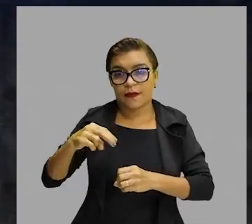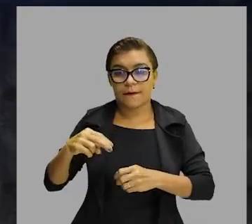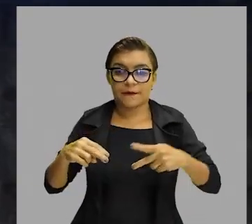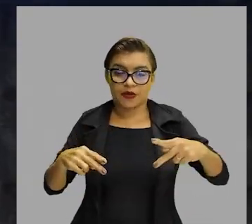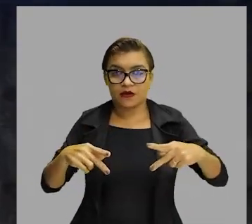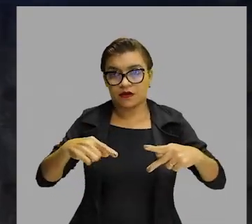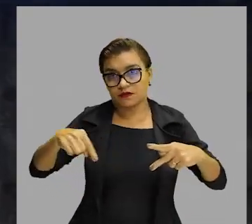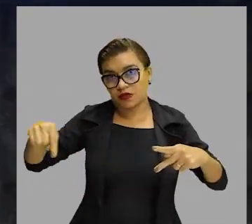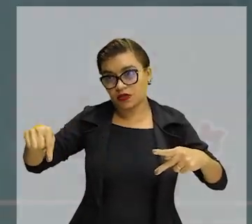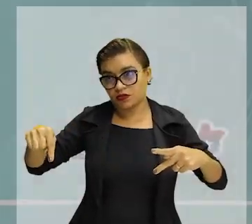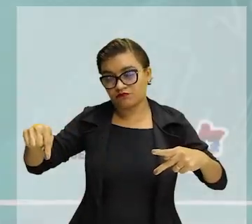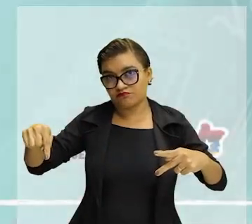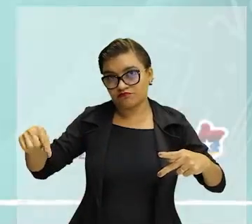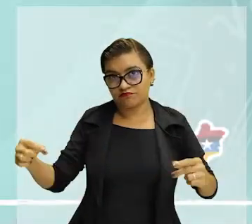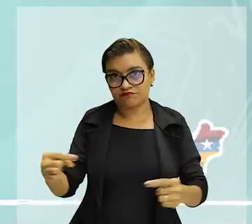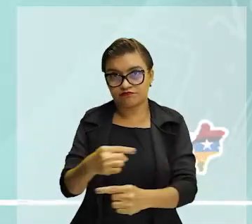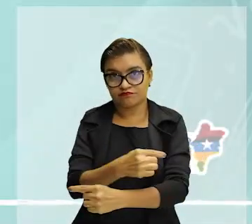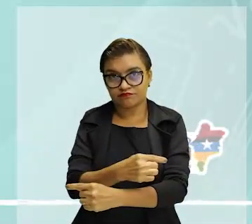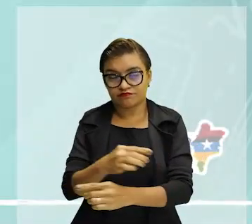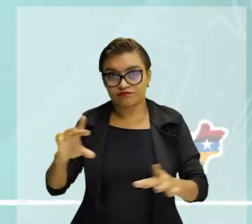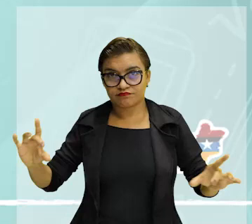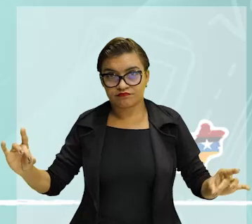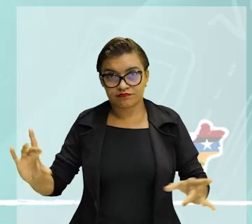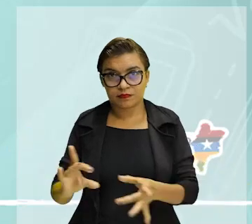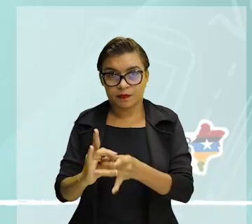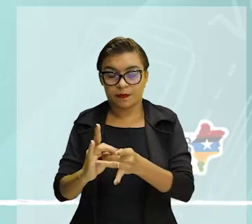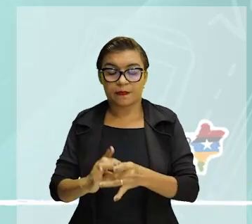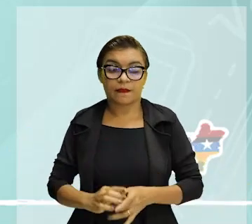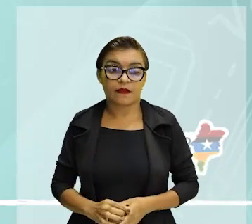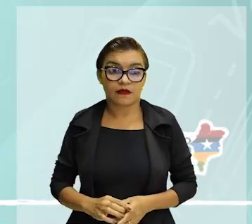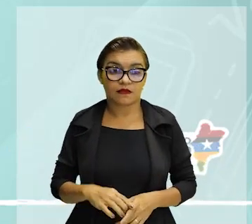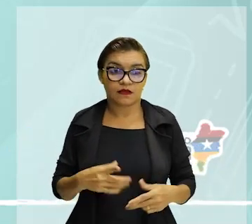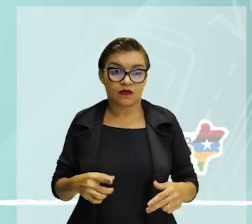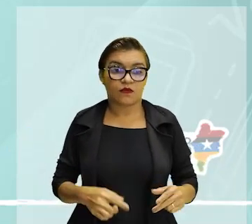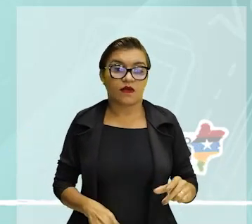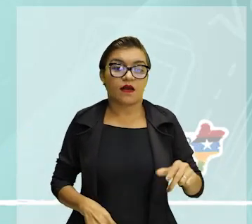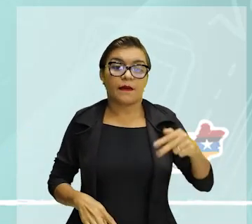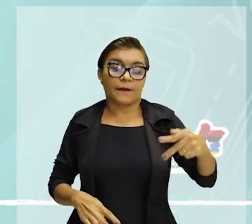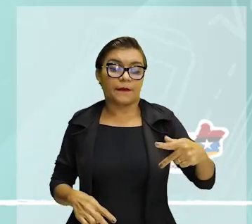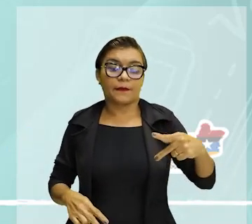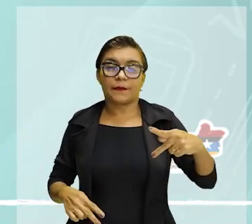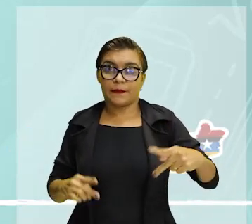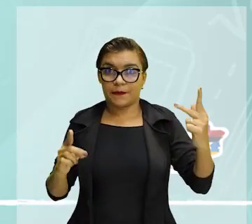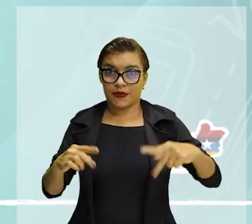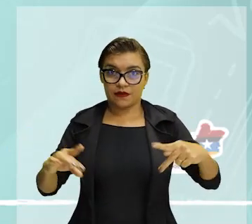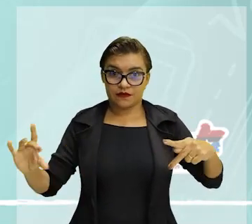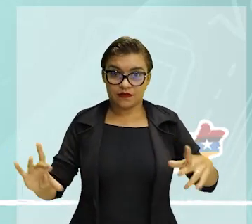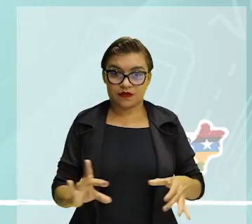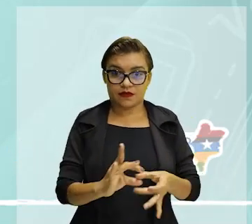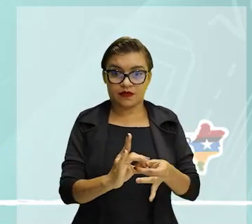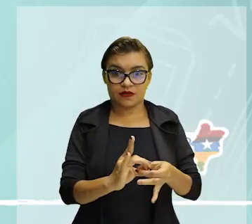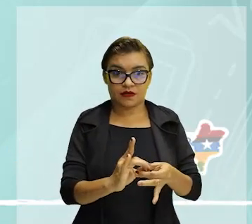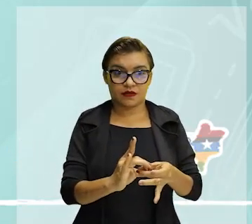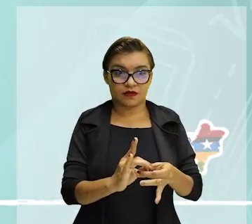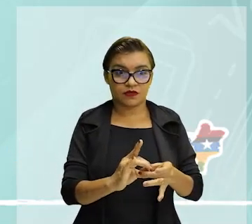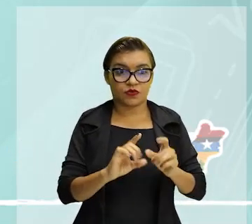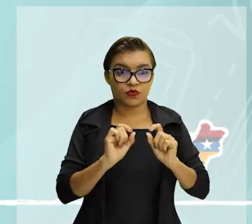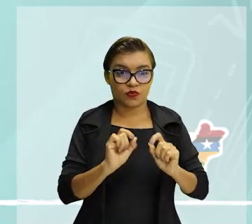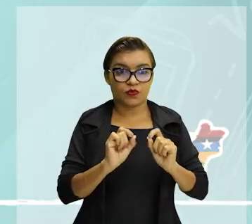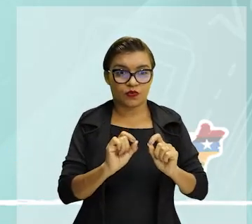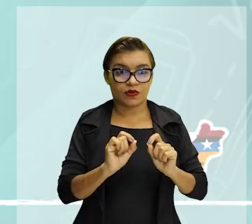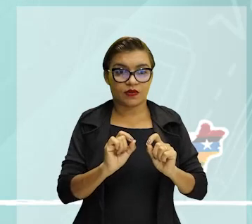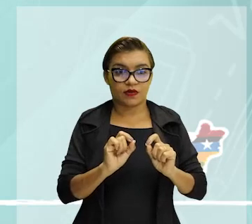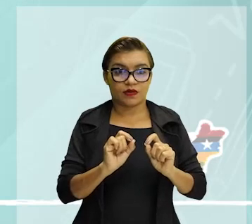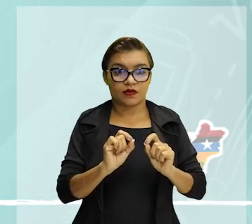ok? A parte ligada ao P é chamada de ânodo, certo? E a parte ligada ao